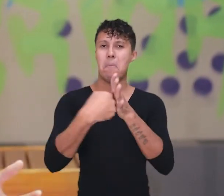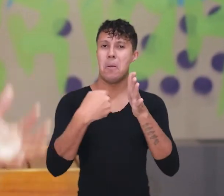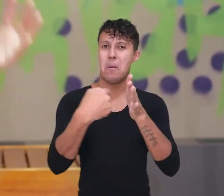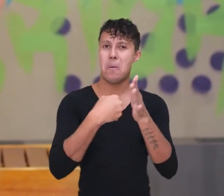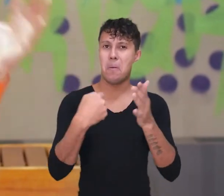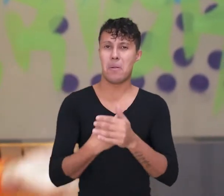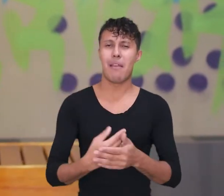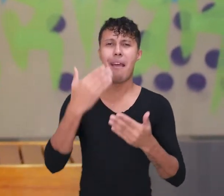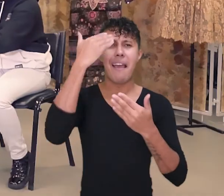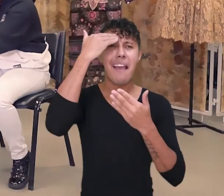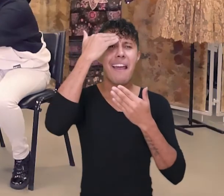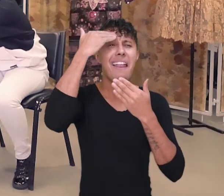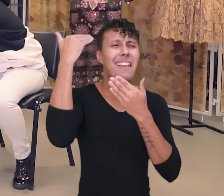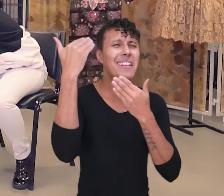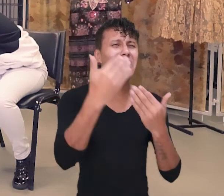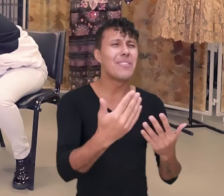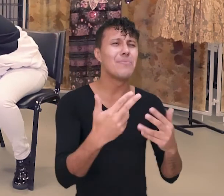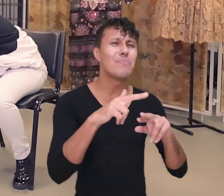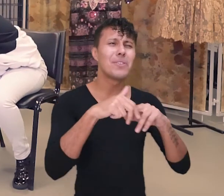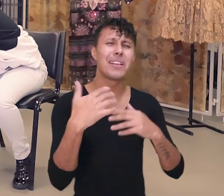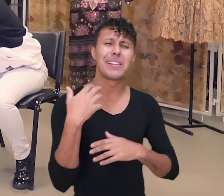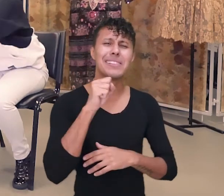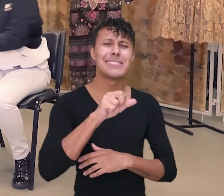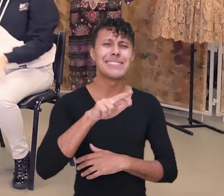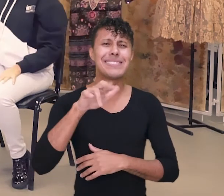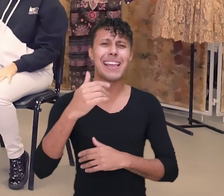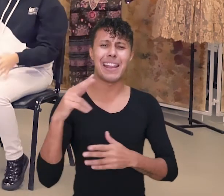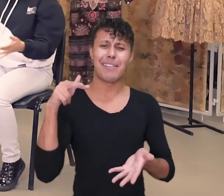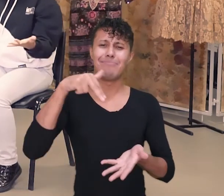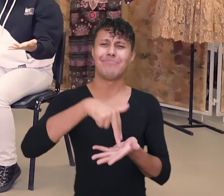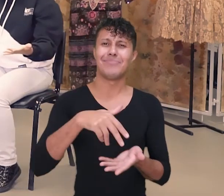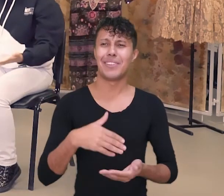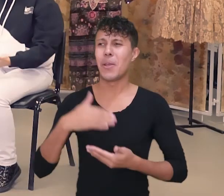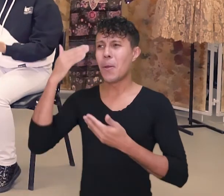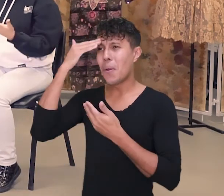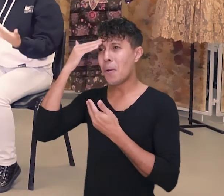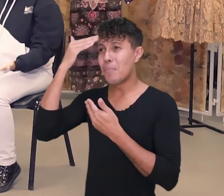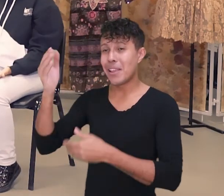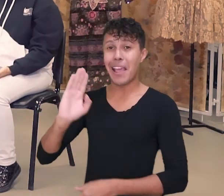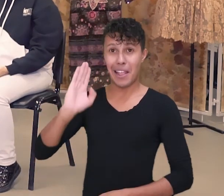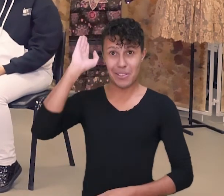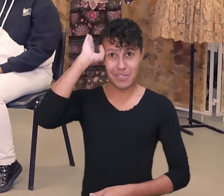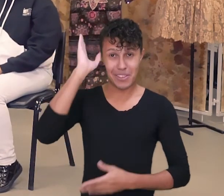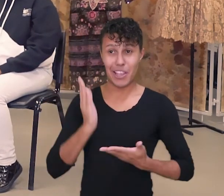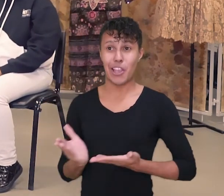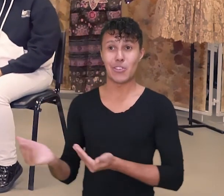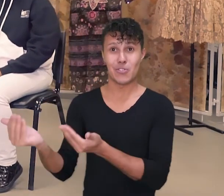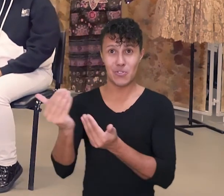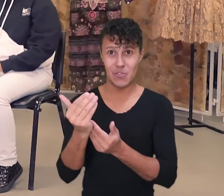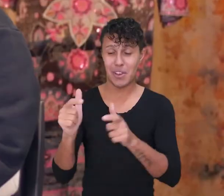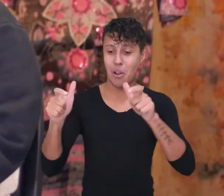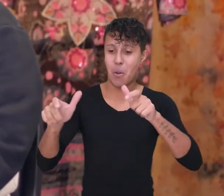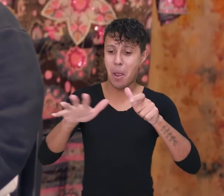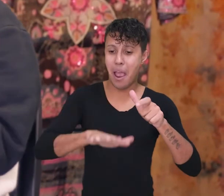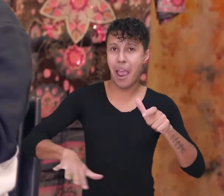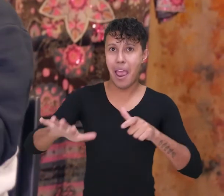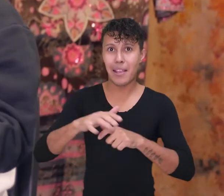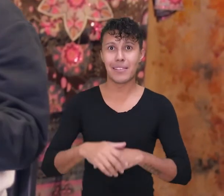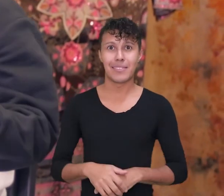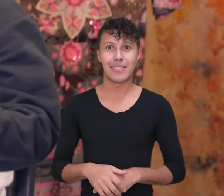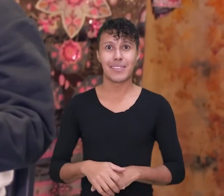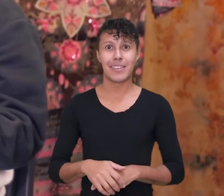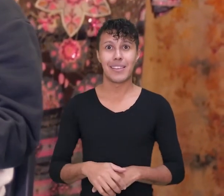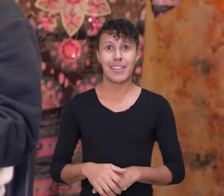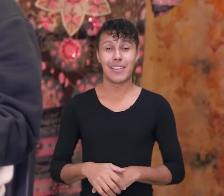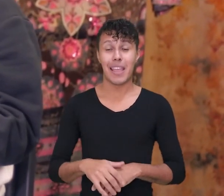ótimas. Agradecer você pela presença. Obrigado, Sesc. Obrigado, Juventudes, pelo espaço. E não esqueçam